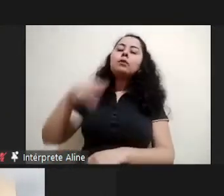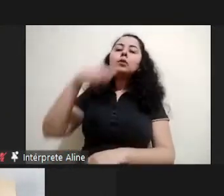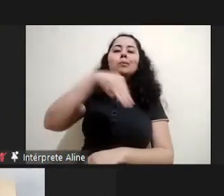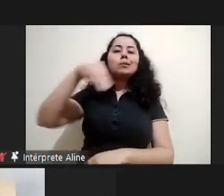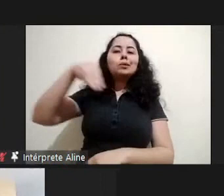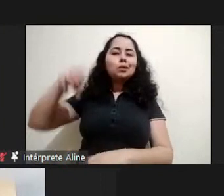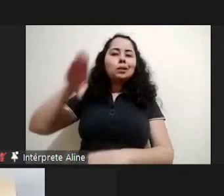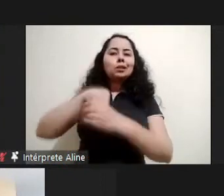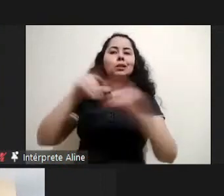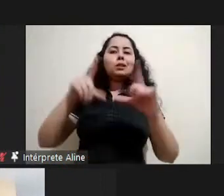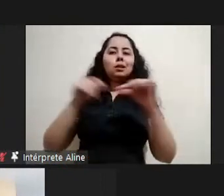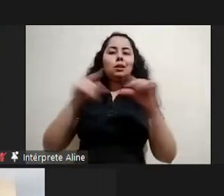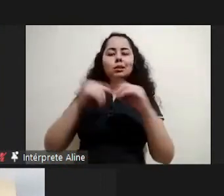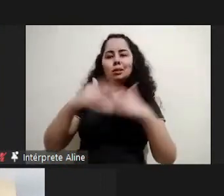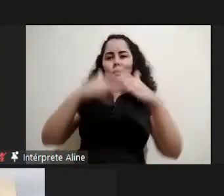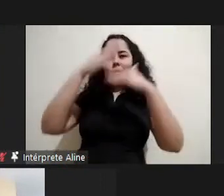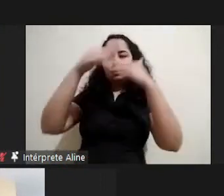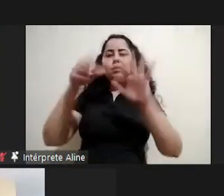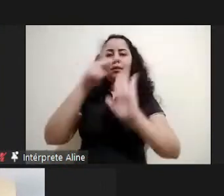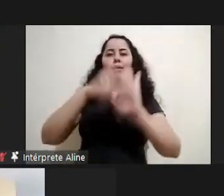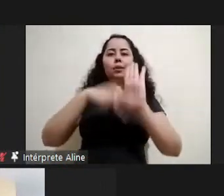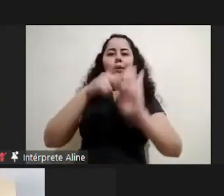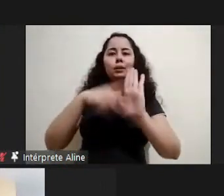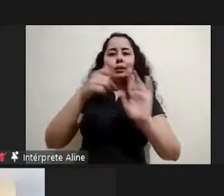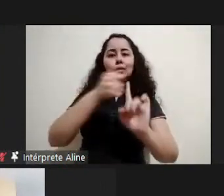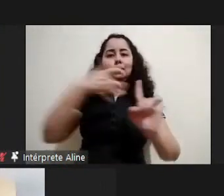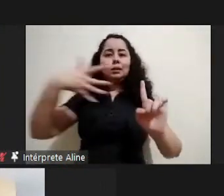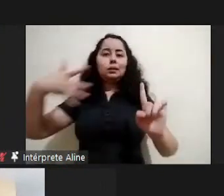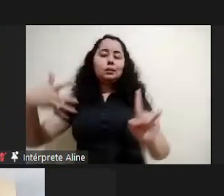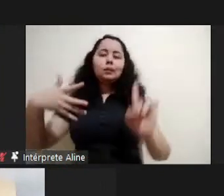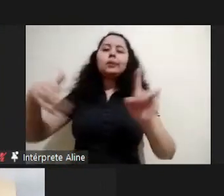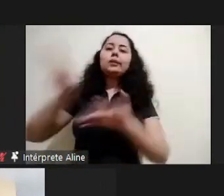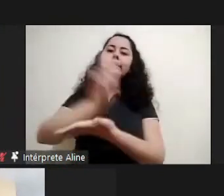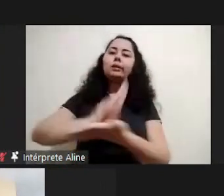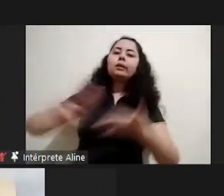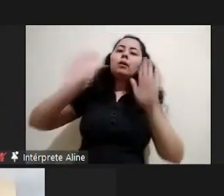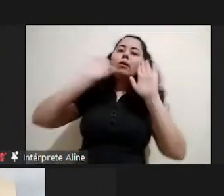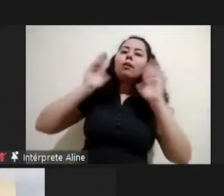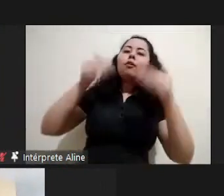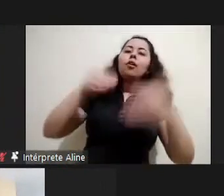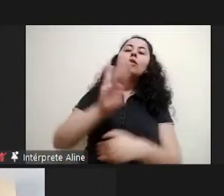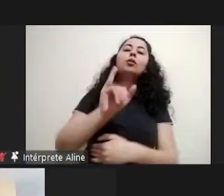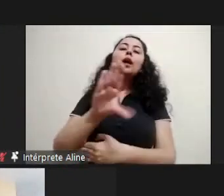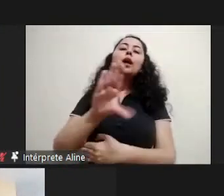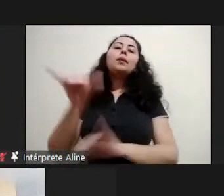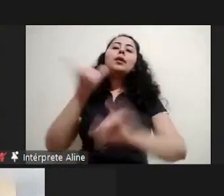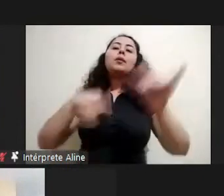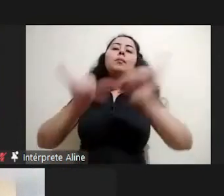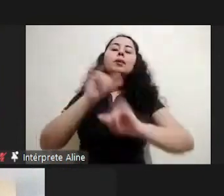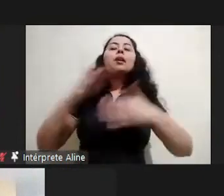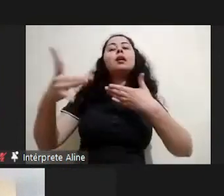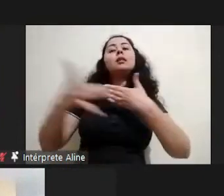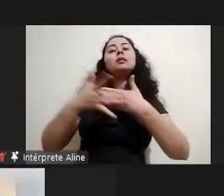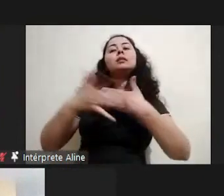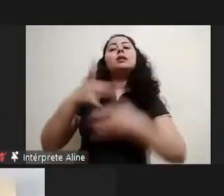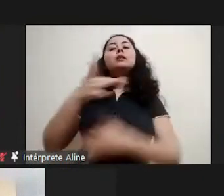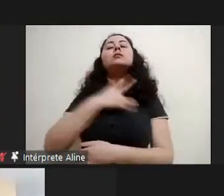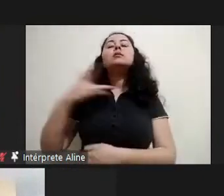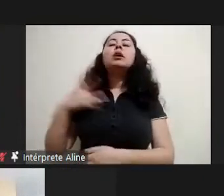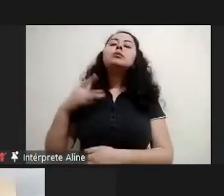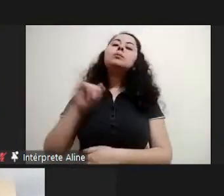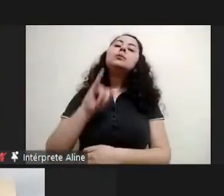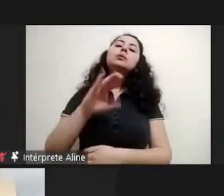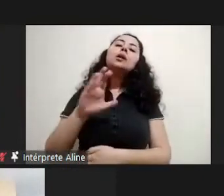desenvolveu projetos de extensão universitária voltados à interface bioquímica, medicina e saúde pelo ICB da